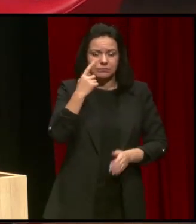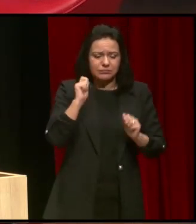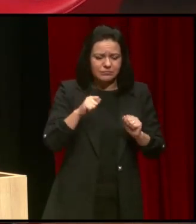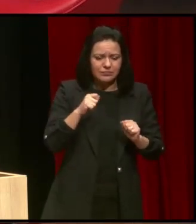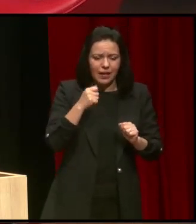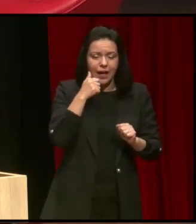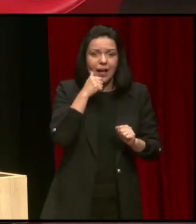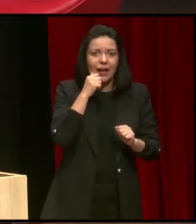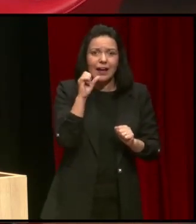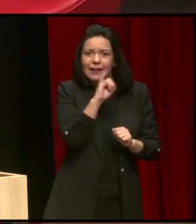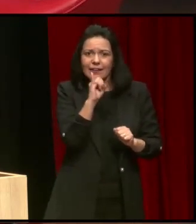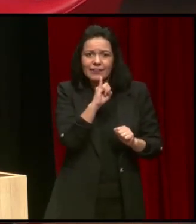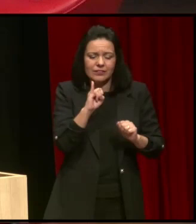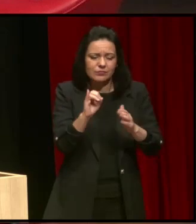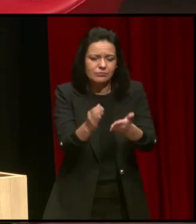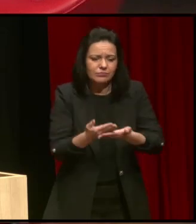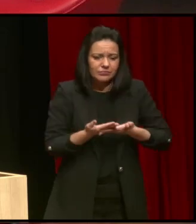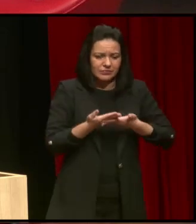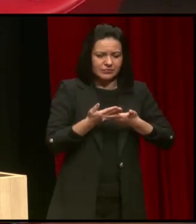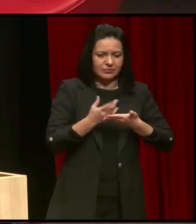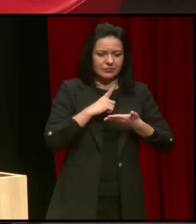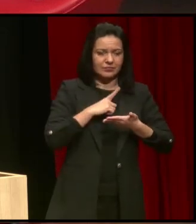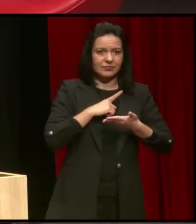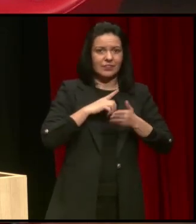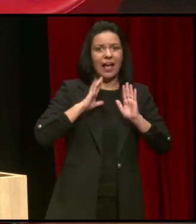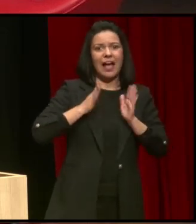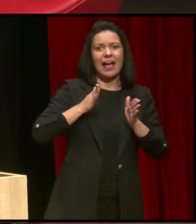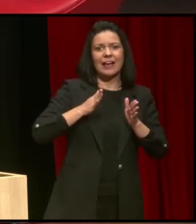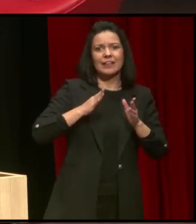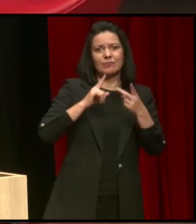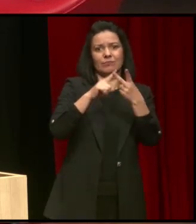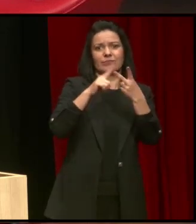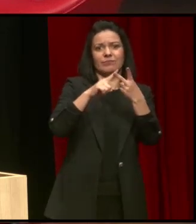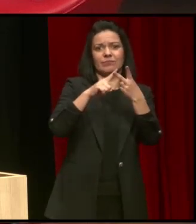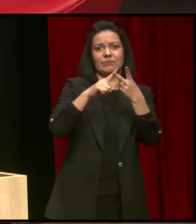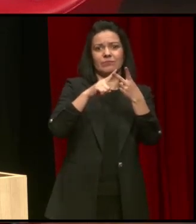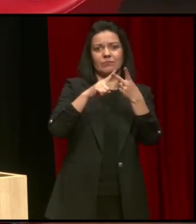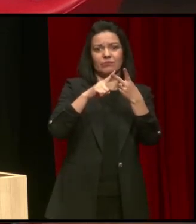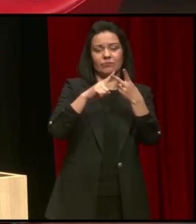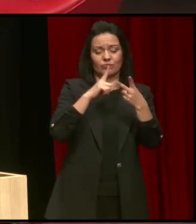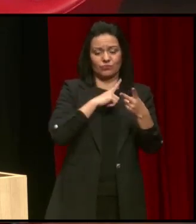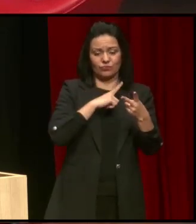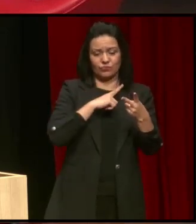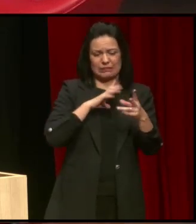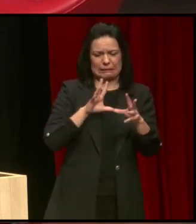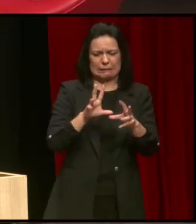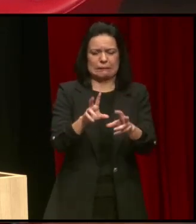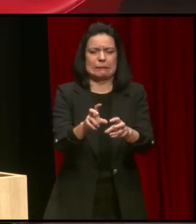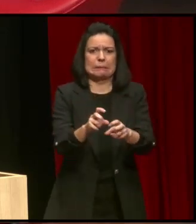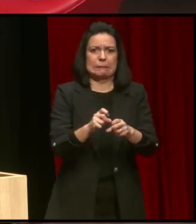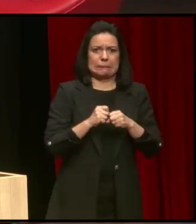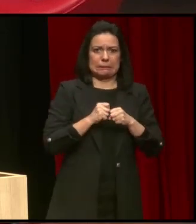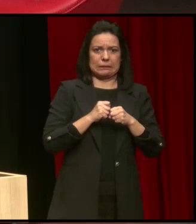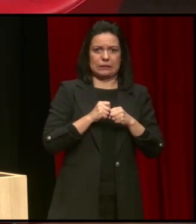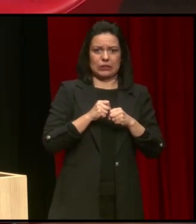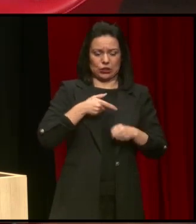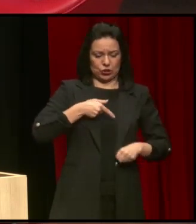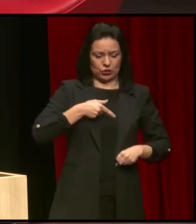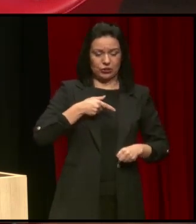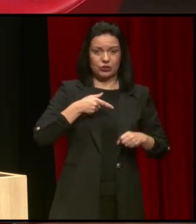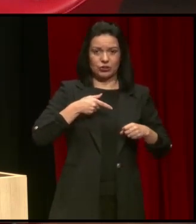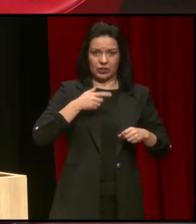Aí quando o médico puxou ele, o médico virou o pé dele, foi um acidente de parto, aí o pé dele ficou virado, e ele cresceu assim.